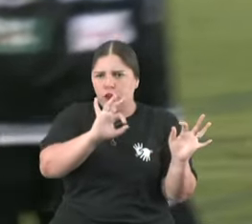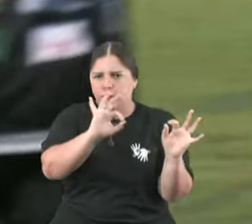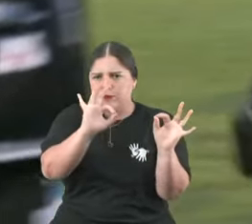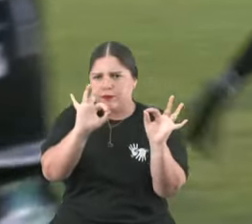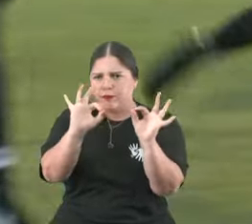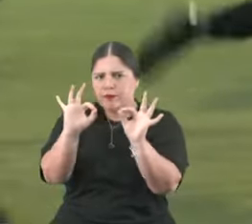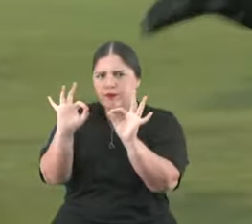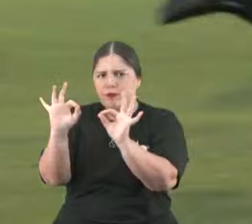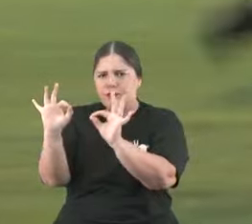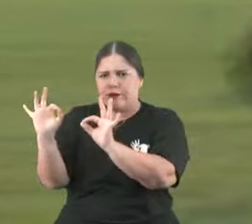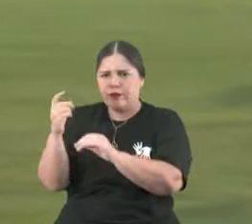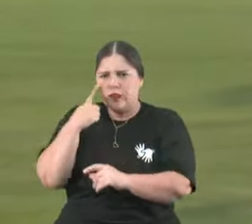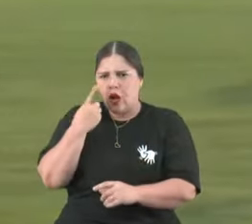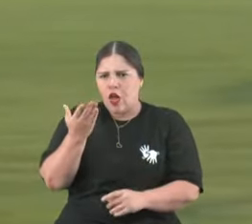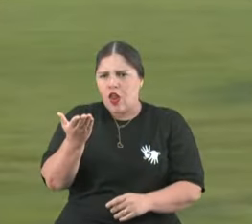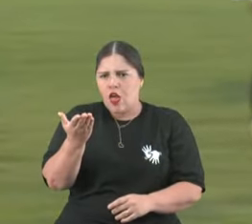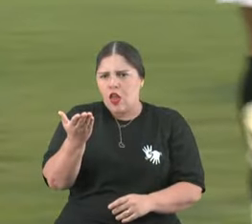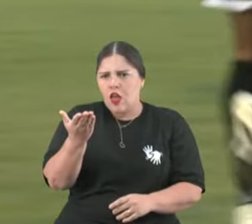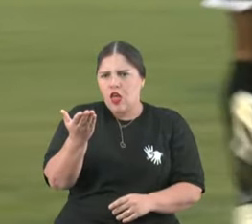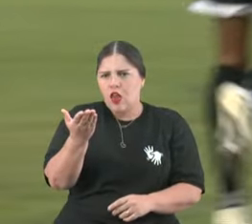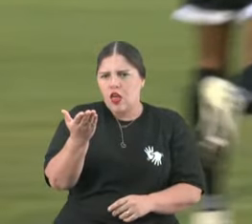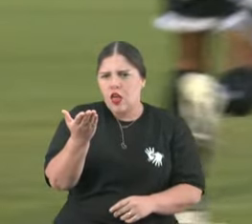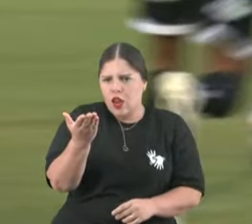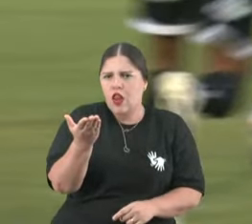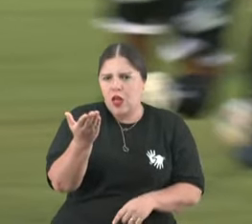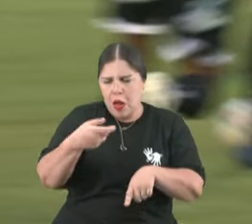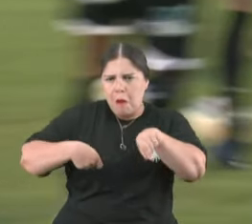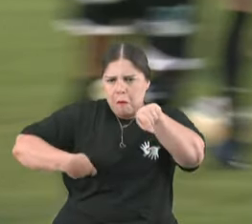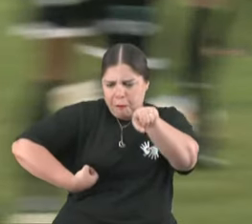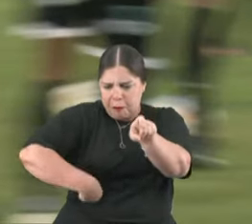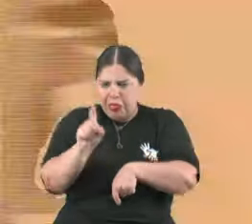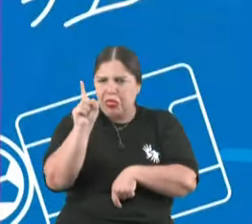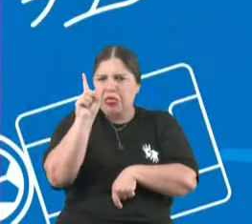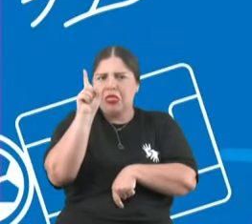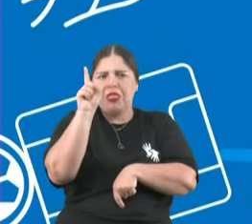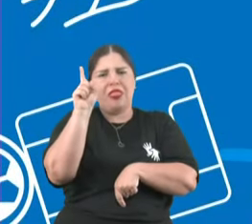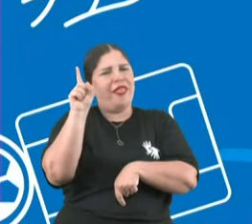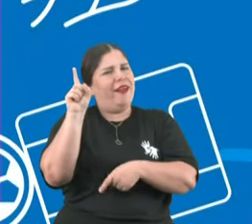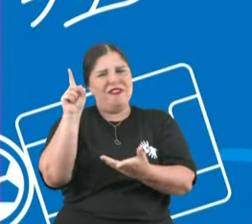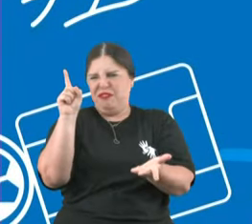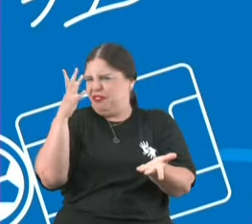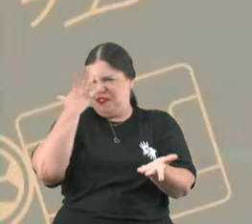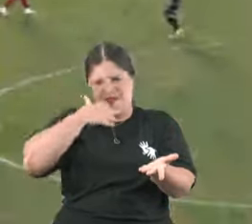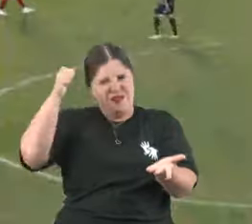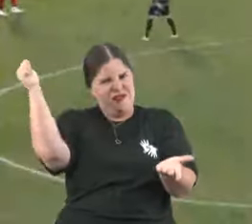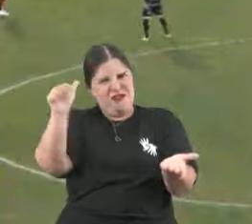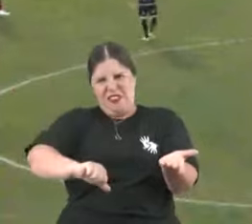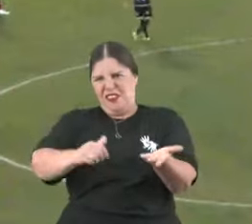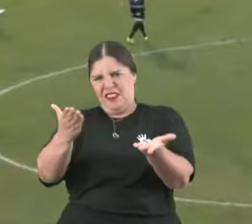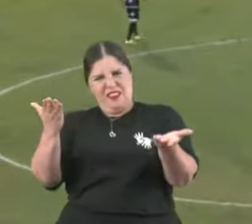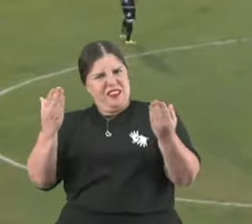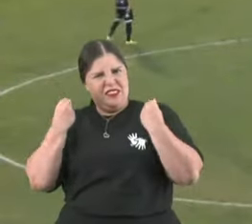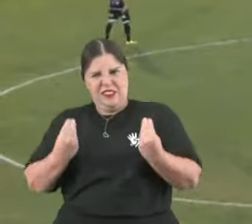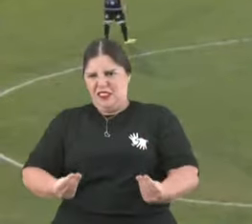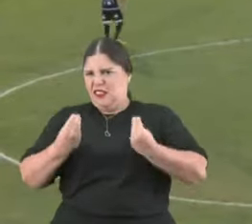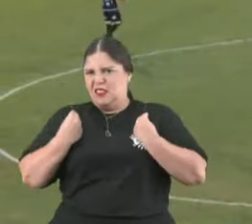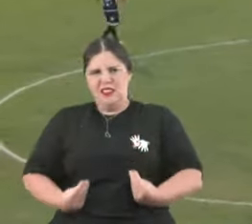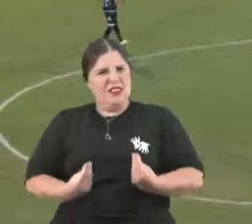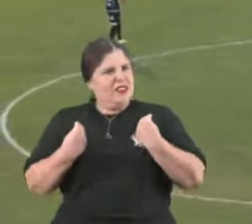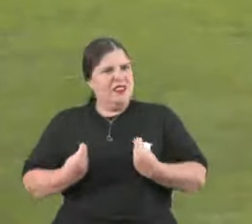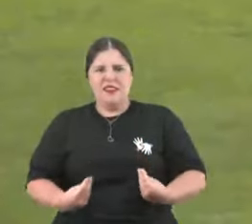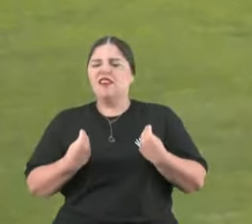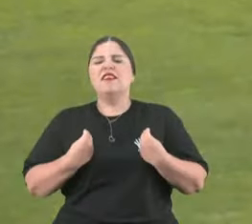Olá, olá, olá. Ui! Coisa feia. Mas depois ele pegou o marcador.